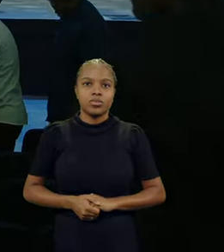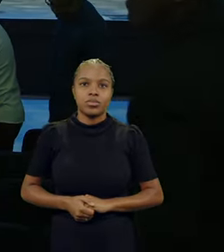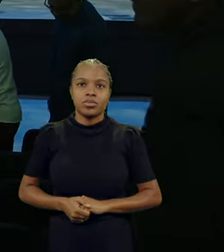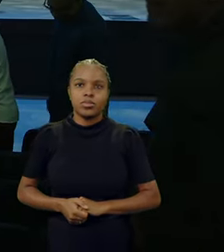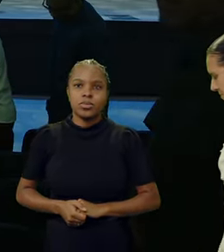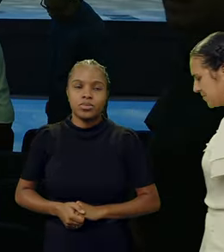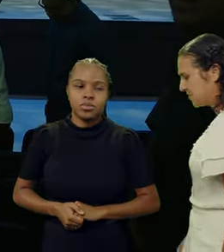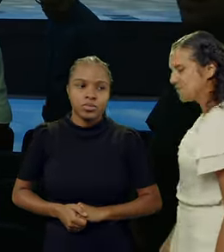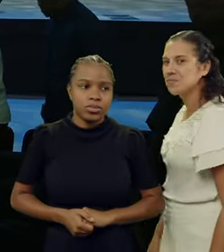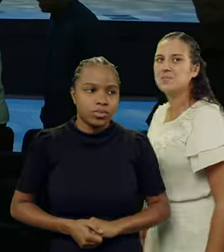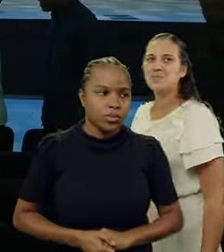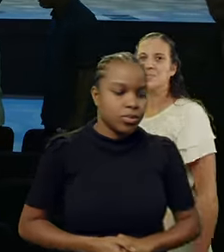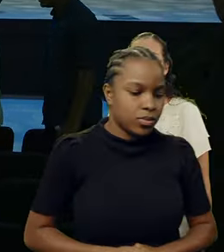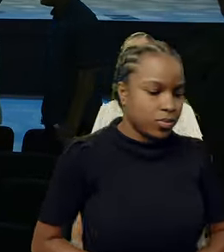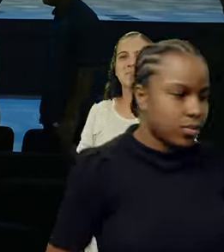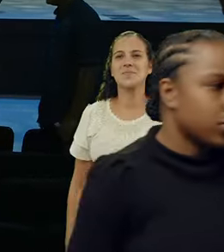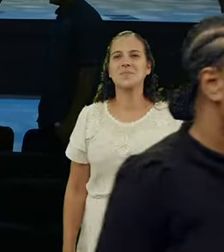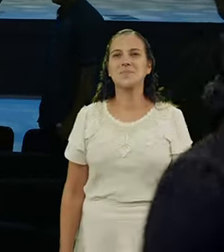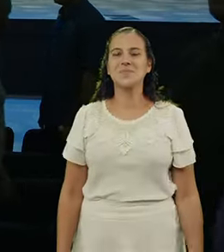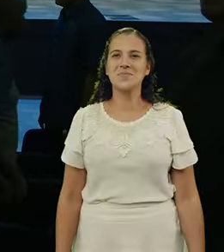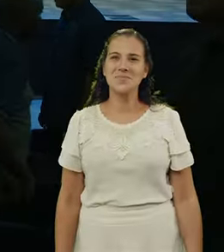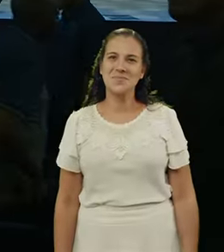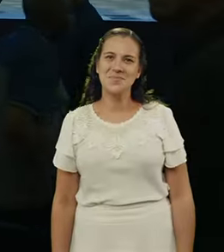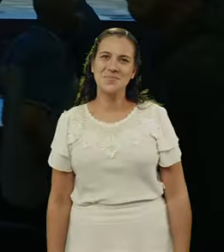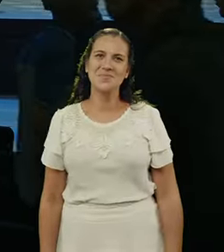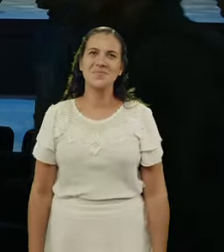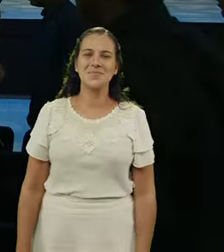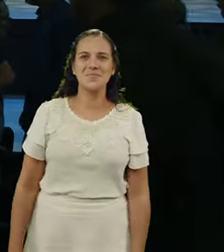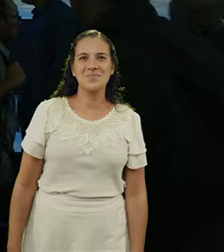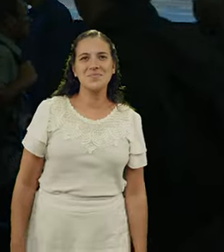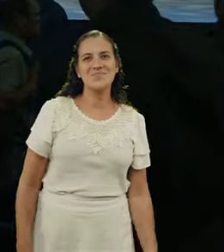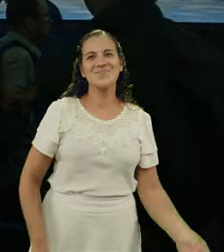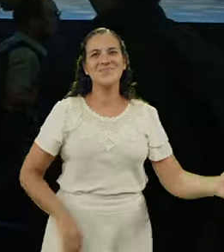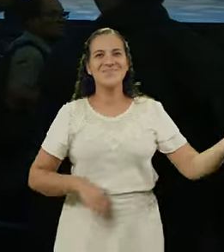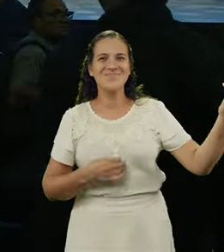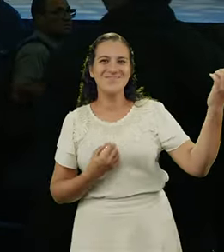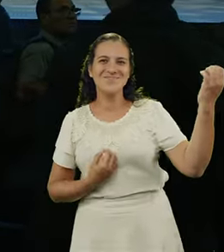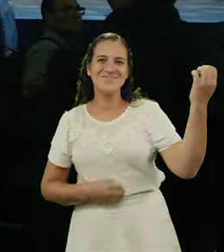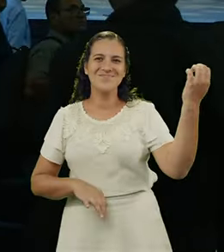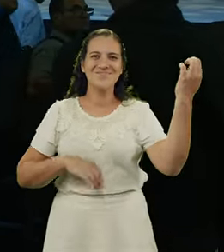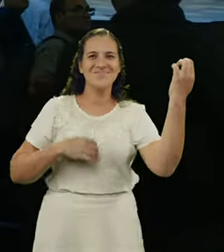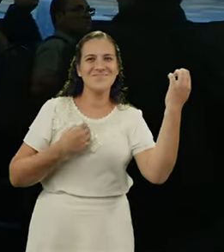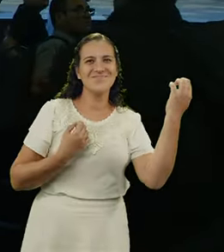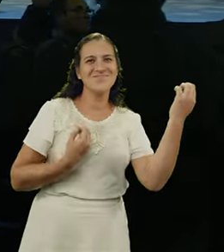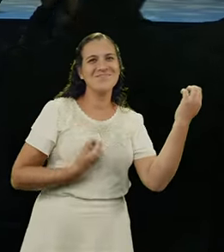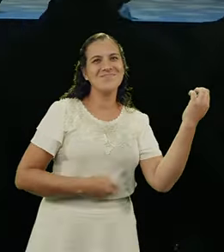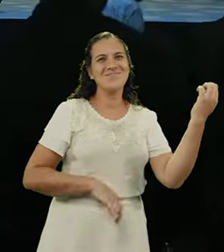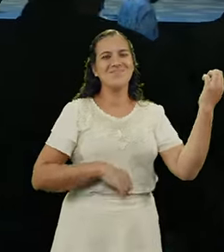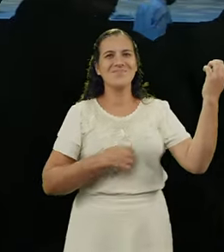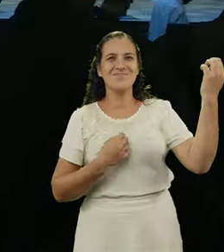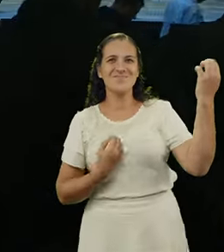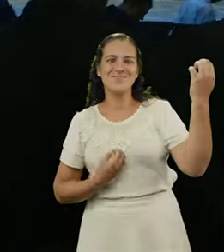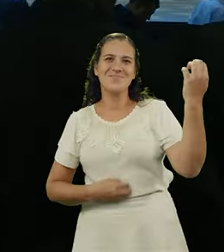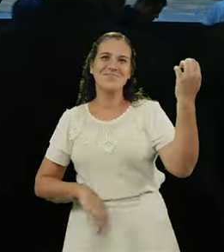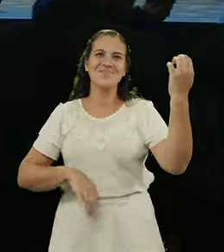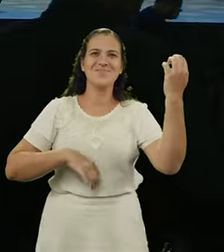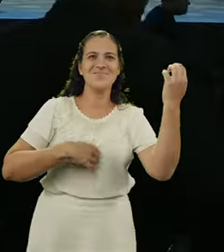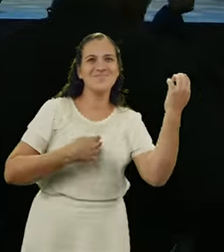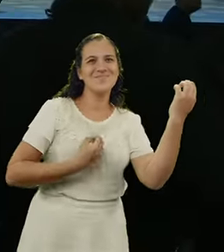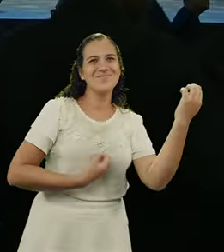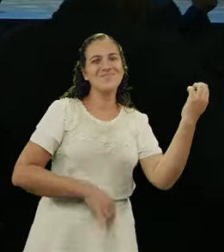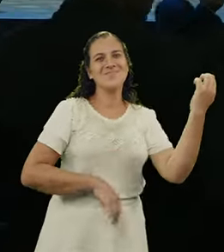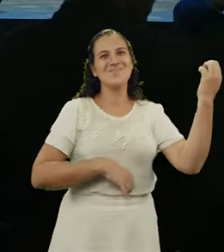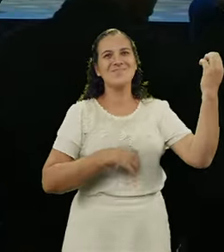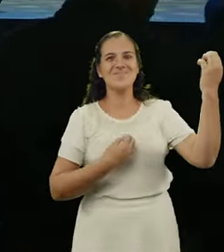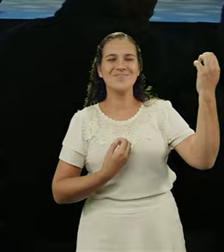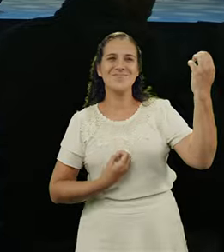Quero convidar o Cleto Sertonilson para cantar comigo também. Obrigado, é um prazer, adoro o nome de Cristo. Prazer todo meu. Vamos cantar, povo